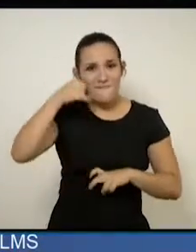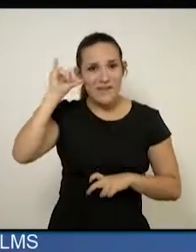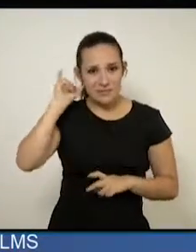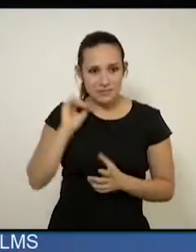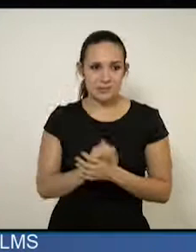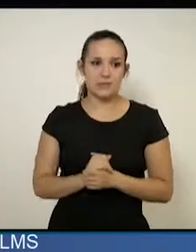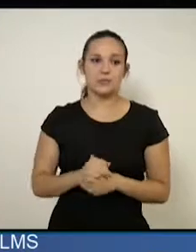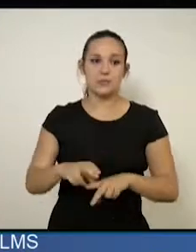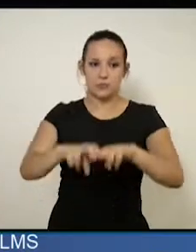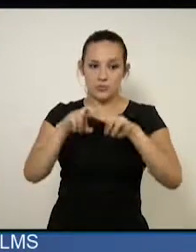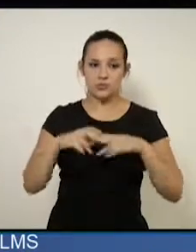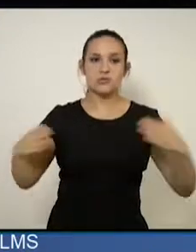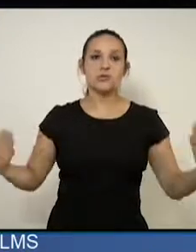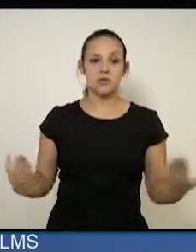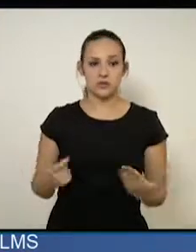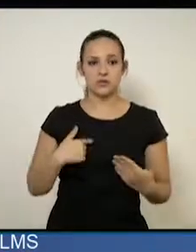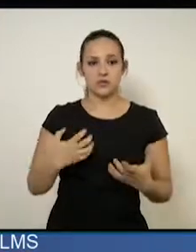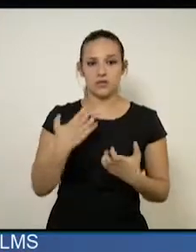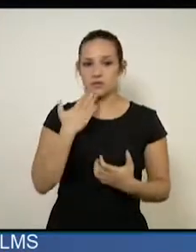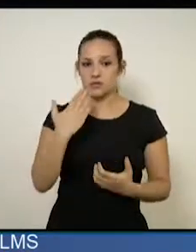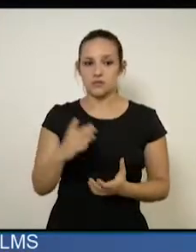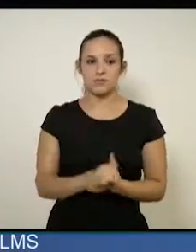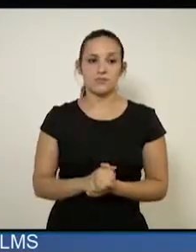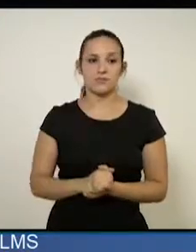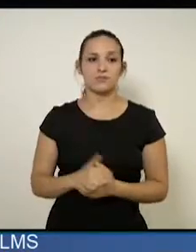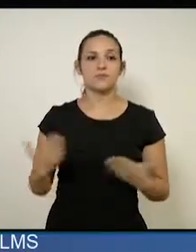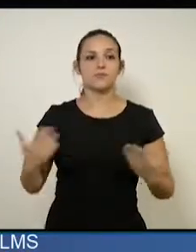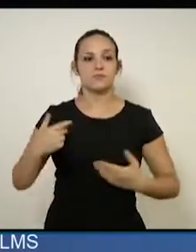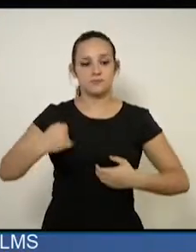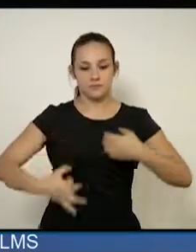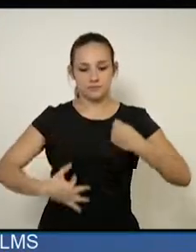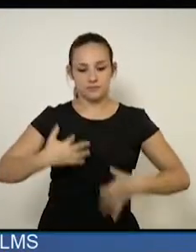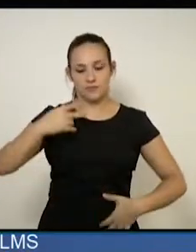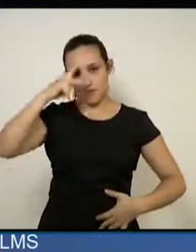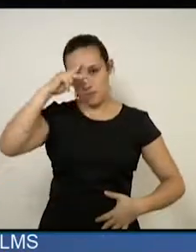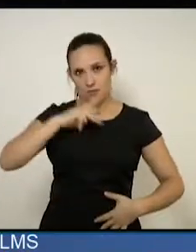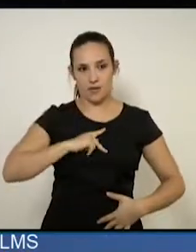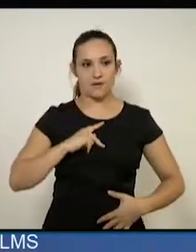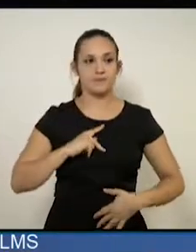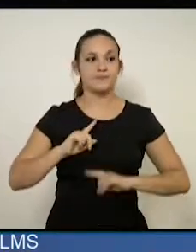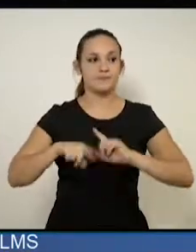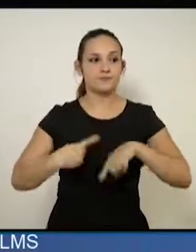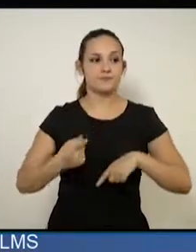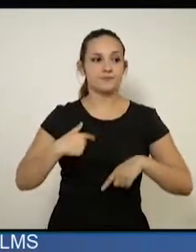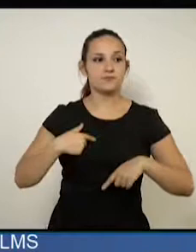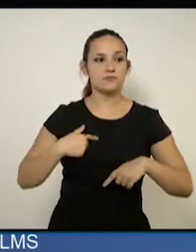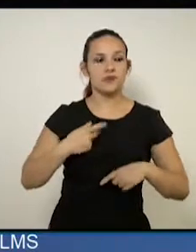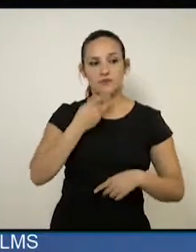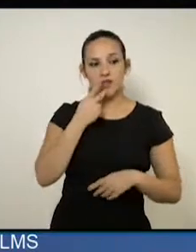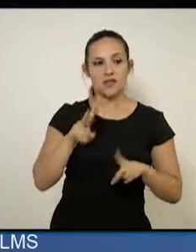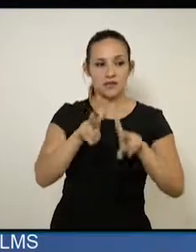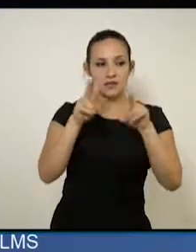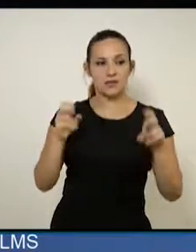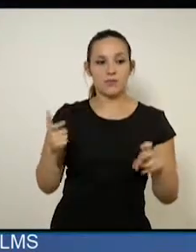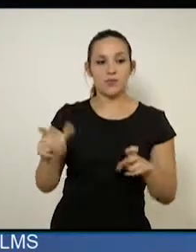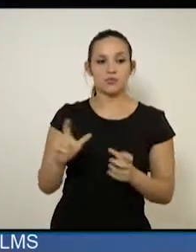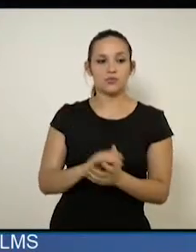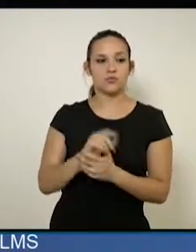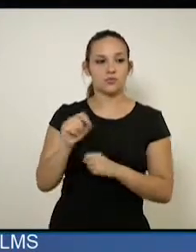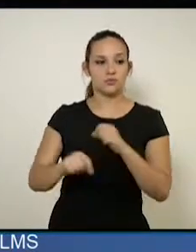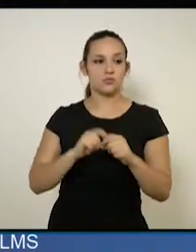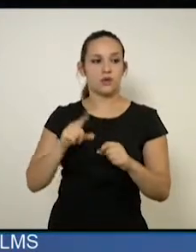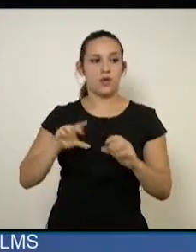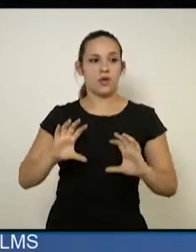queríamos colocar. E, nas nossas explicações pessoais, nós vamos falar sobre um outro tema, que é o lançamento da nossa